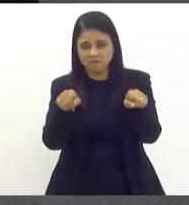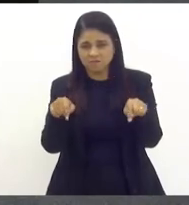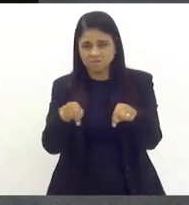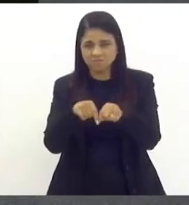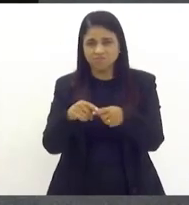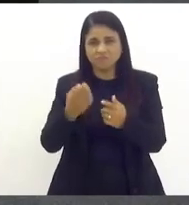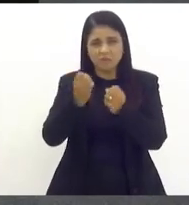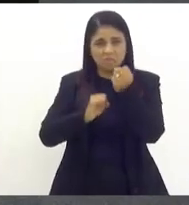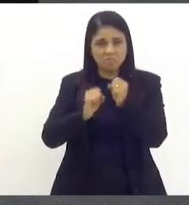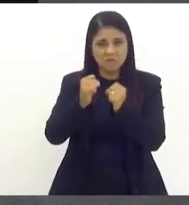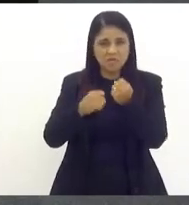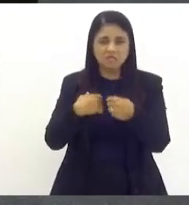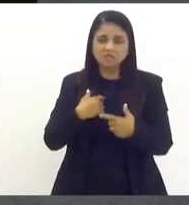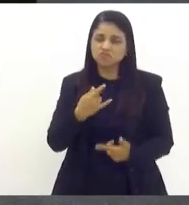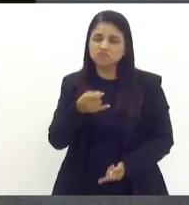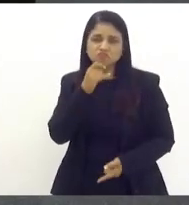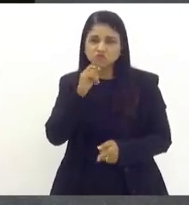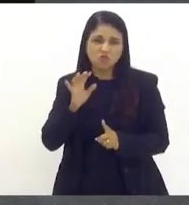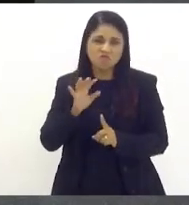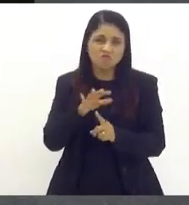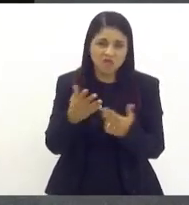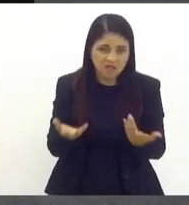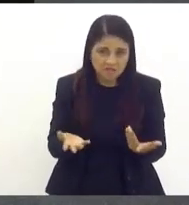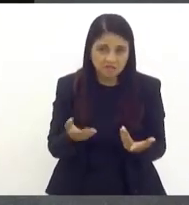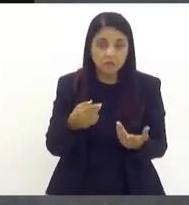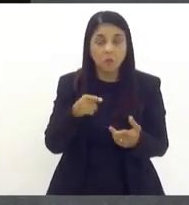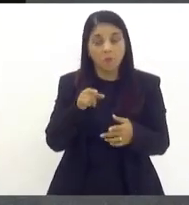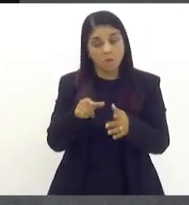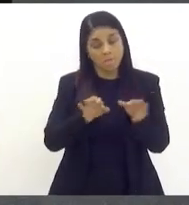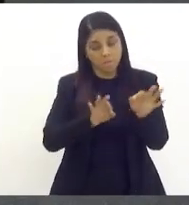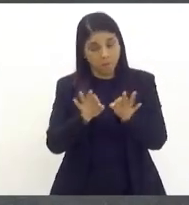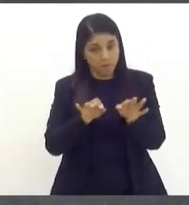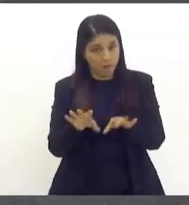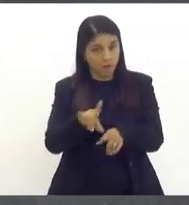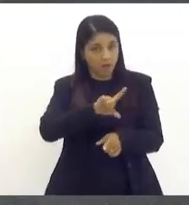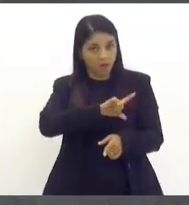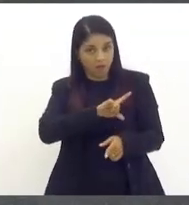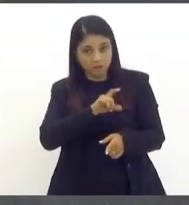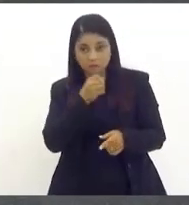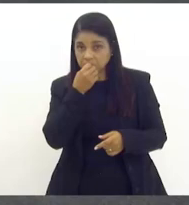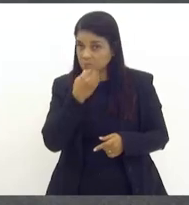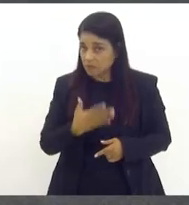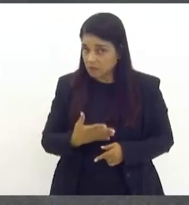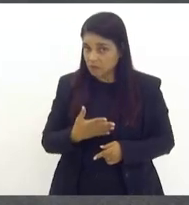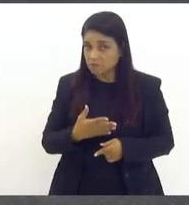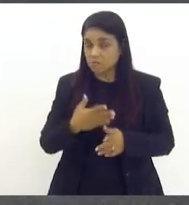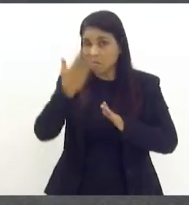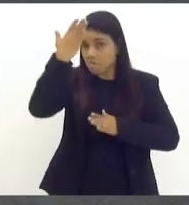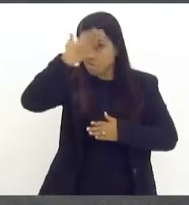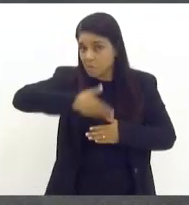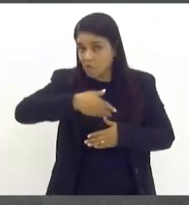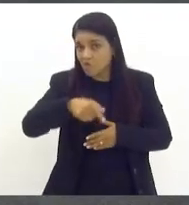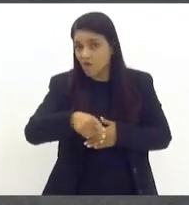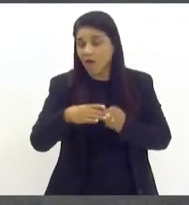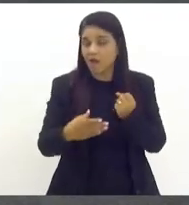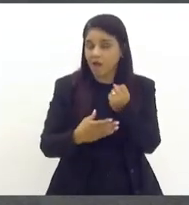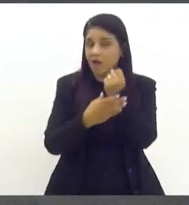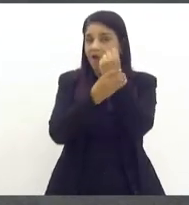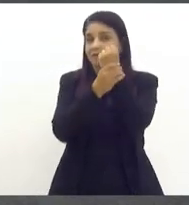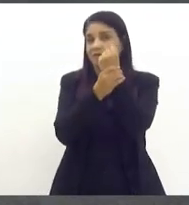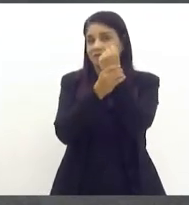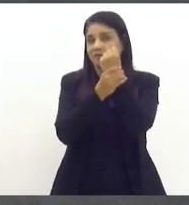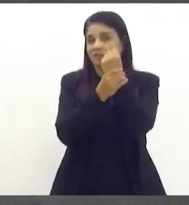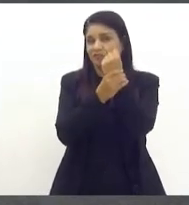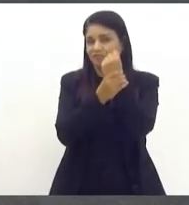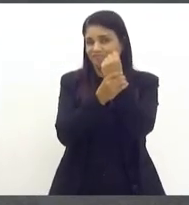tanta fluência que já tinham sido prejudicado Então a gente tem que se preparar muito bem para provar para garantir a